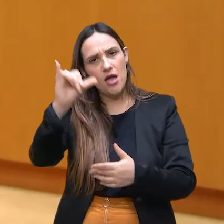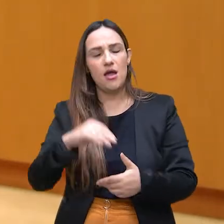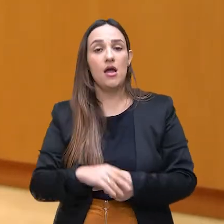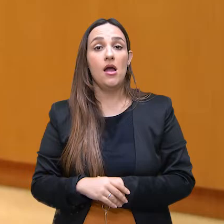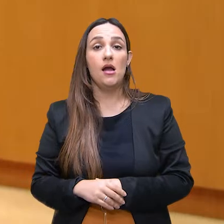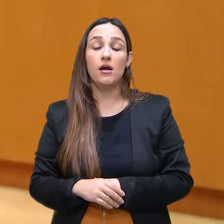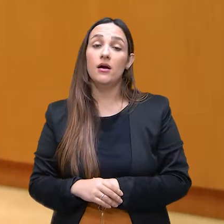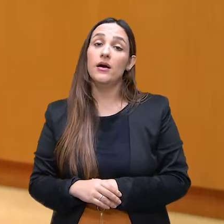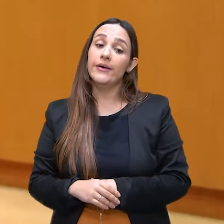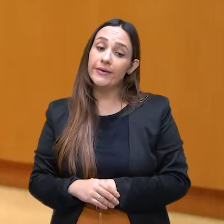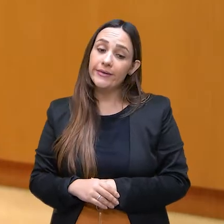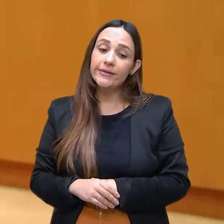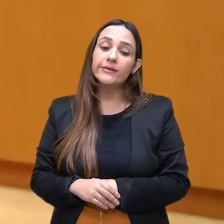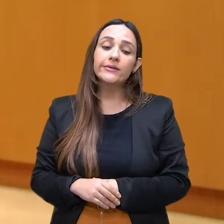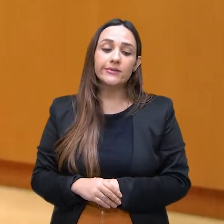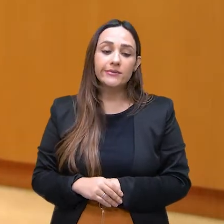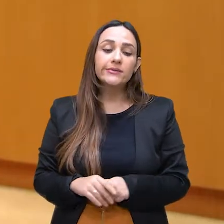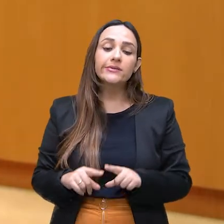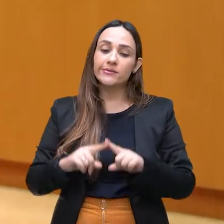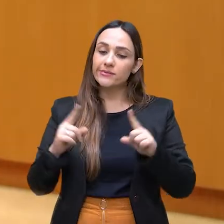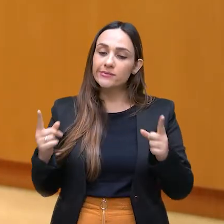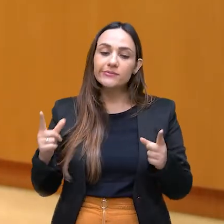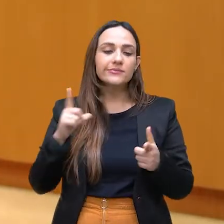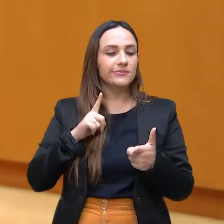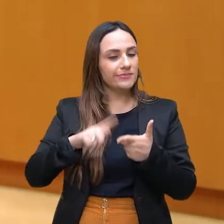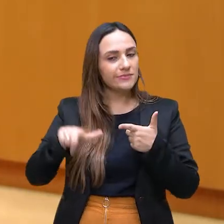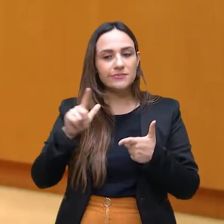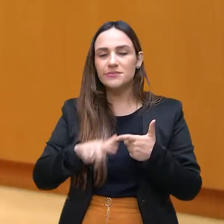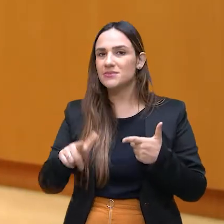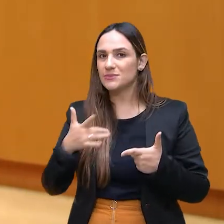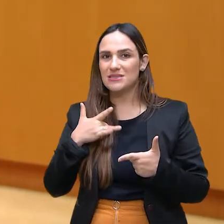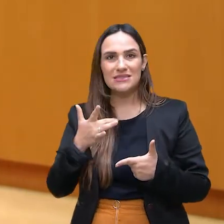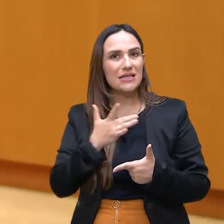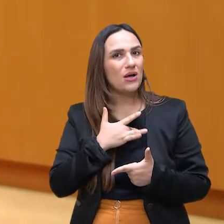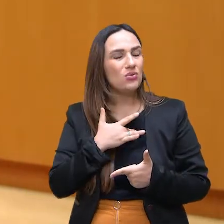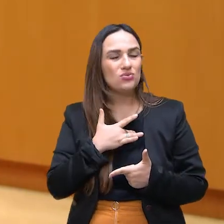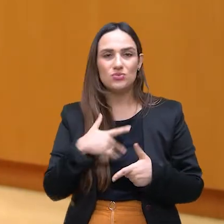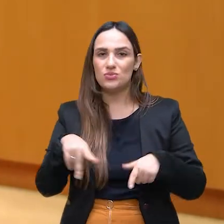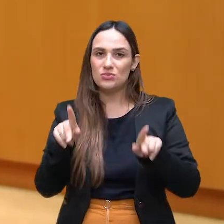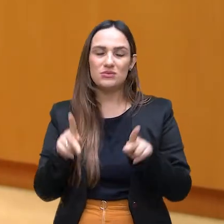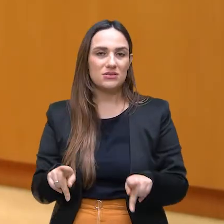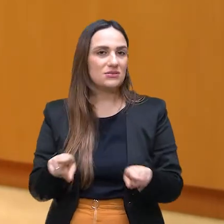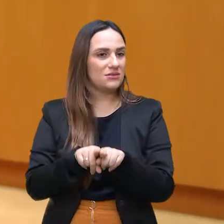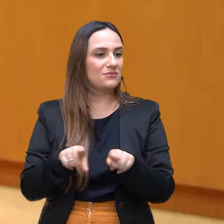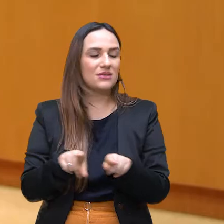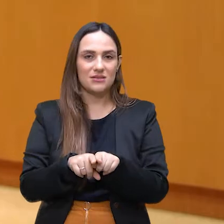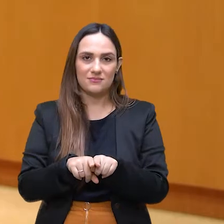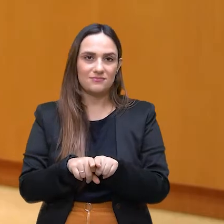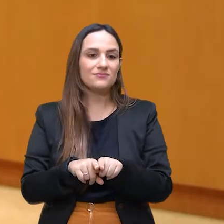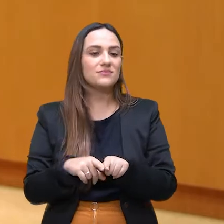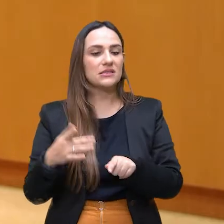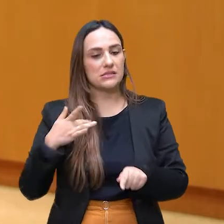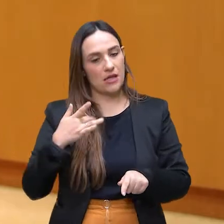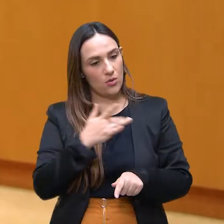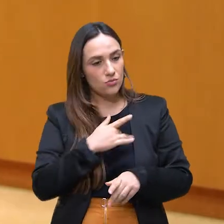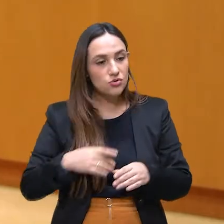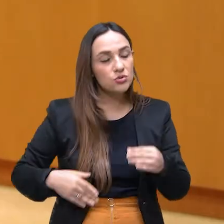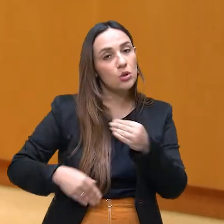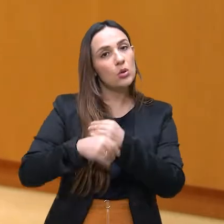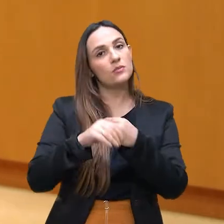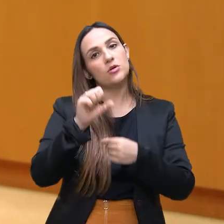mas acaba envolvendo em todas as questões de saúde, da saúde pública e também da saúde